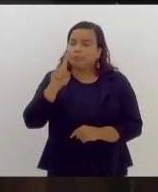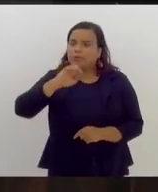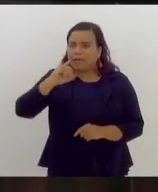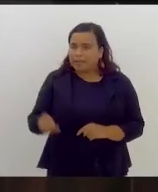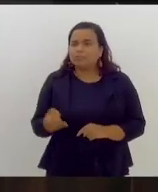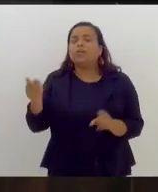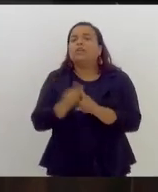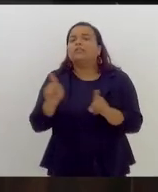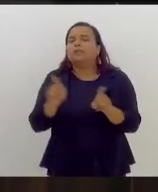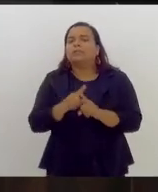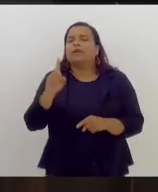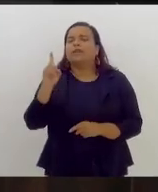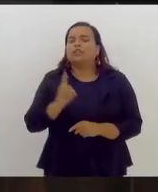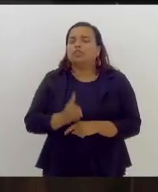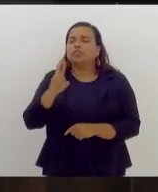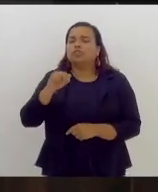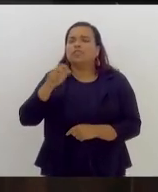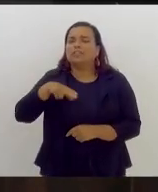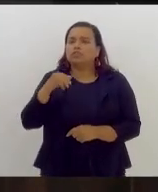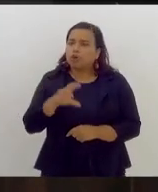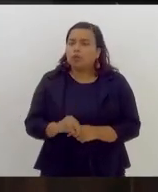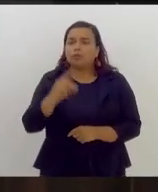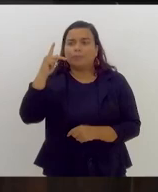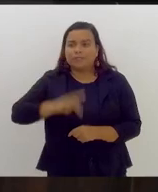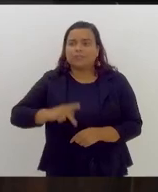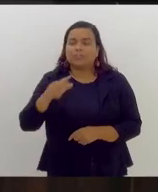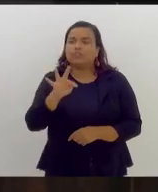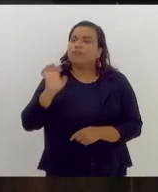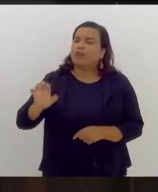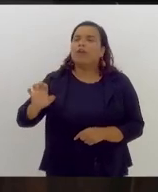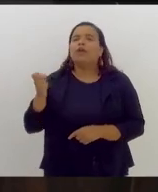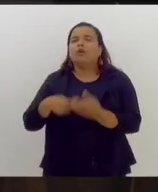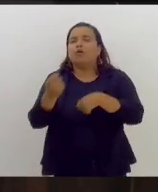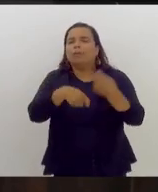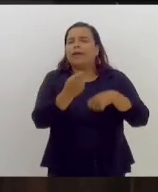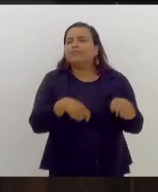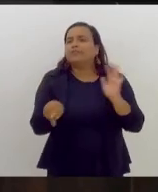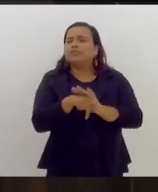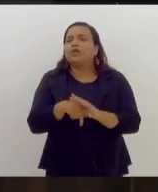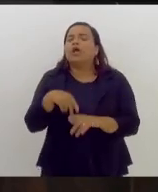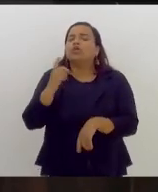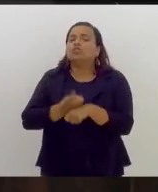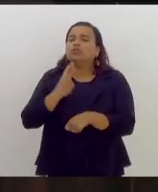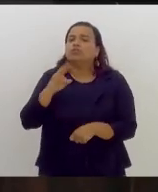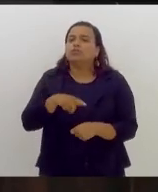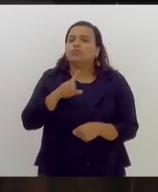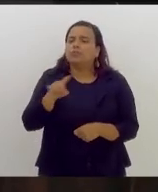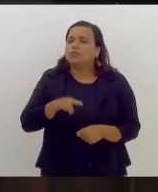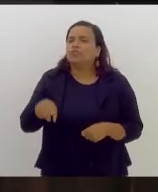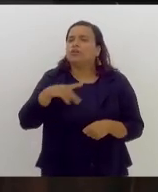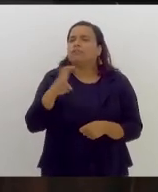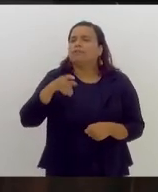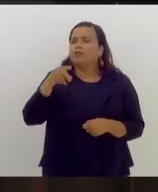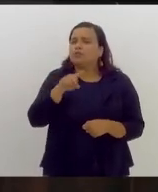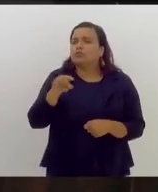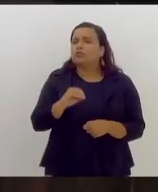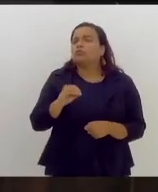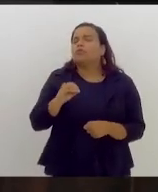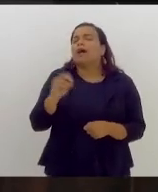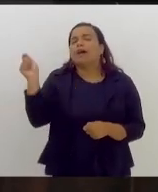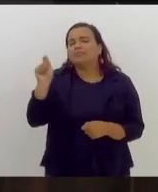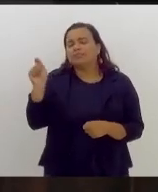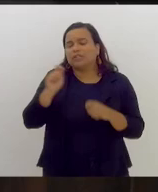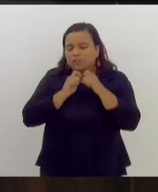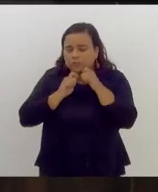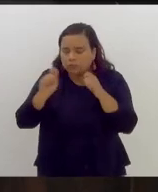doutor Antônio Florenço, presidente da FEComércio, doutor Luiz Veloso, assessor da presidência da